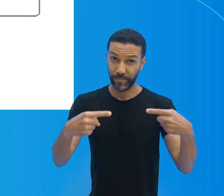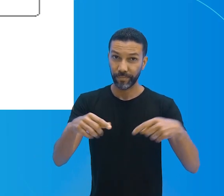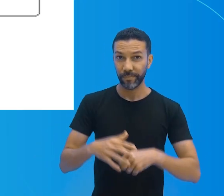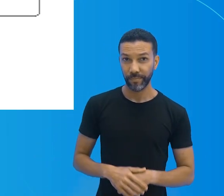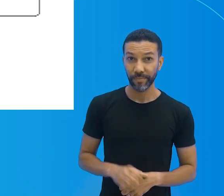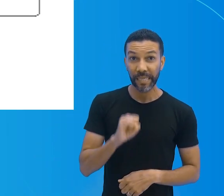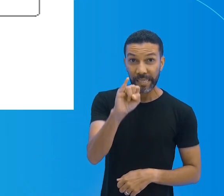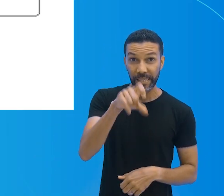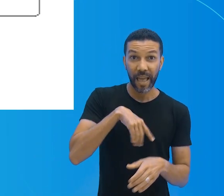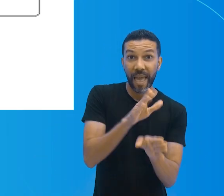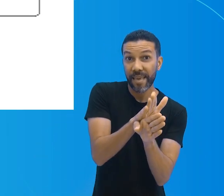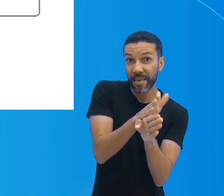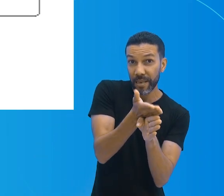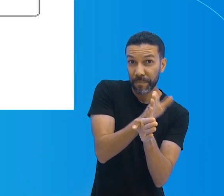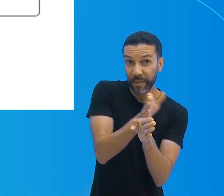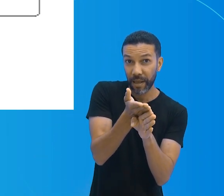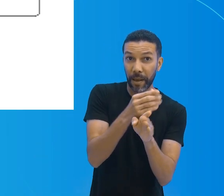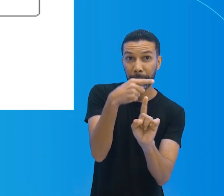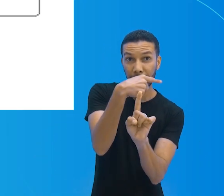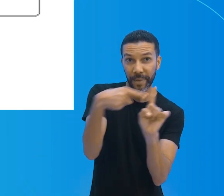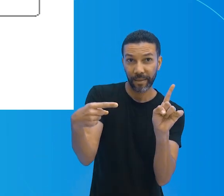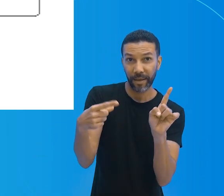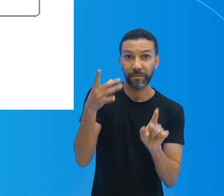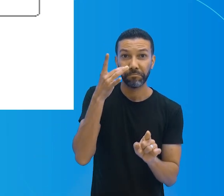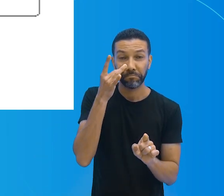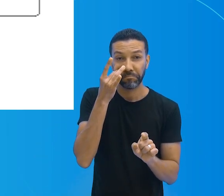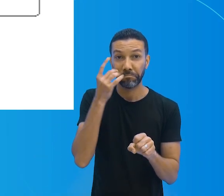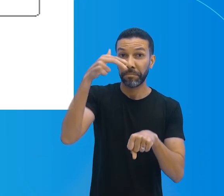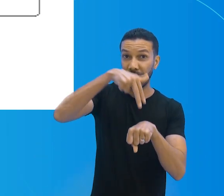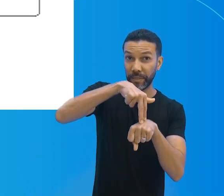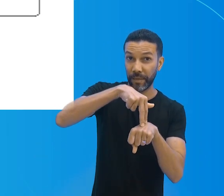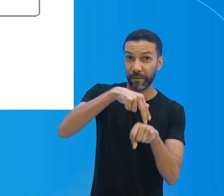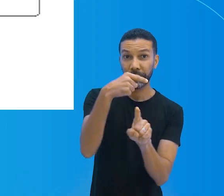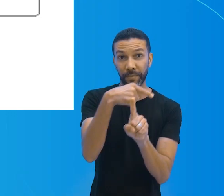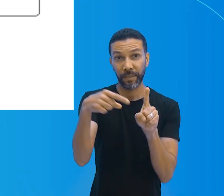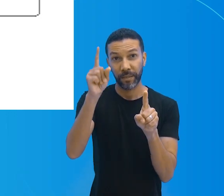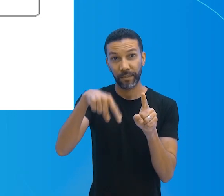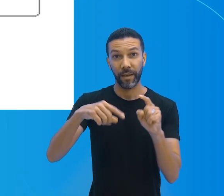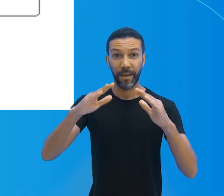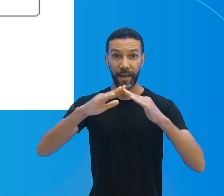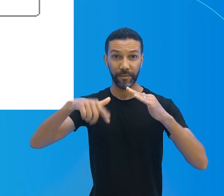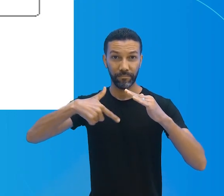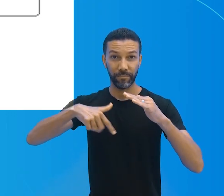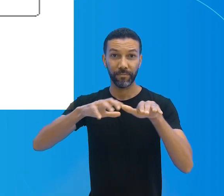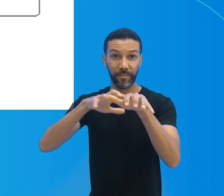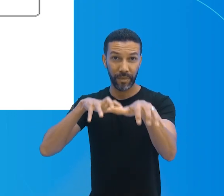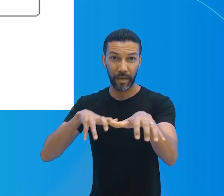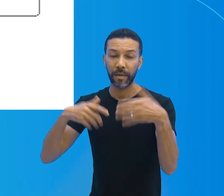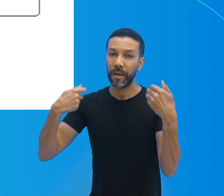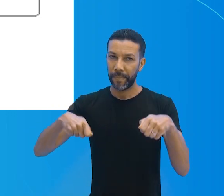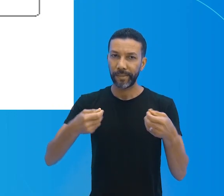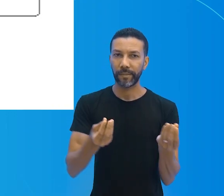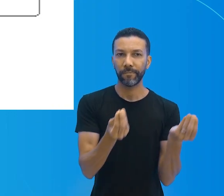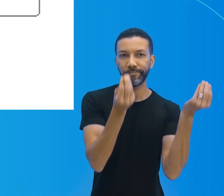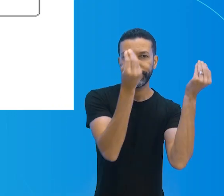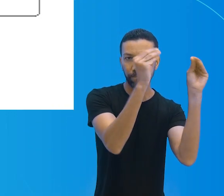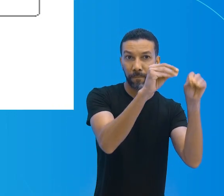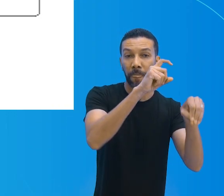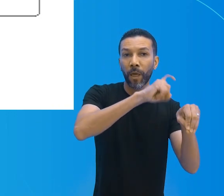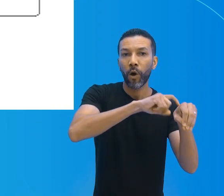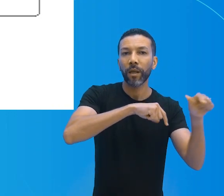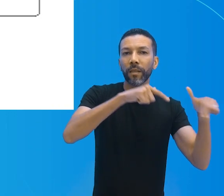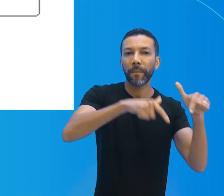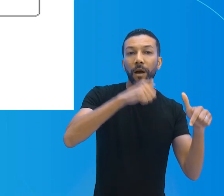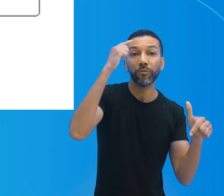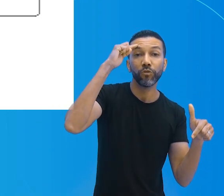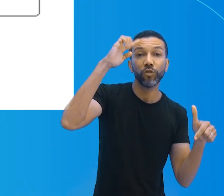híbrida, que é um pouquinho presencial e um pouquinho teletrabalho, obviamente ele vai ter que preencher as duas informações, tanto do seu horário de